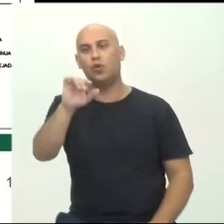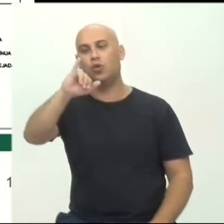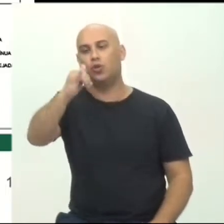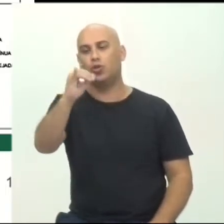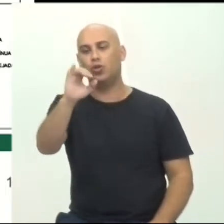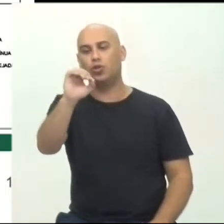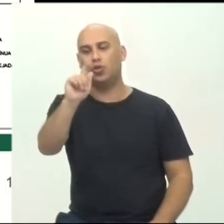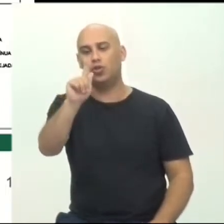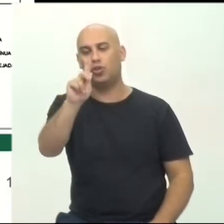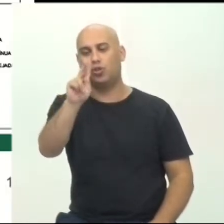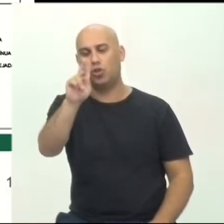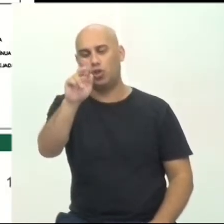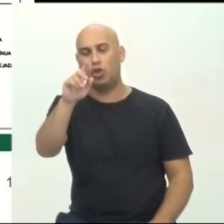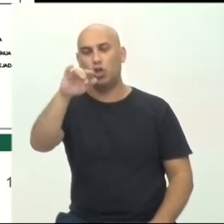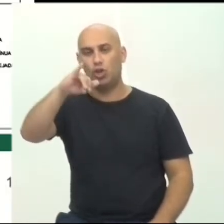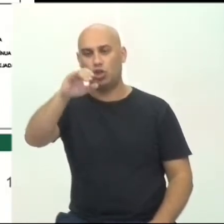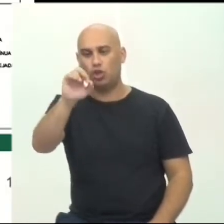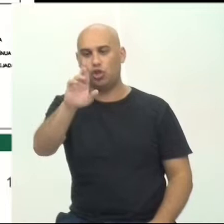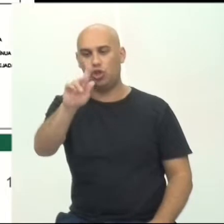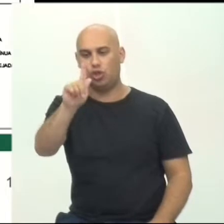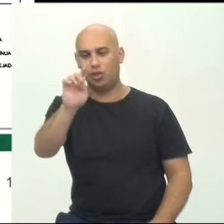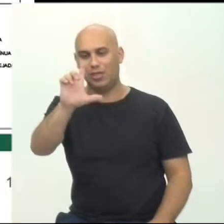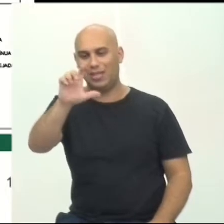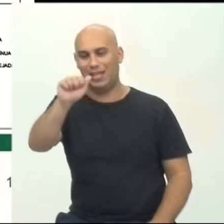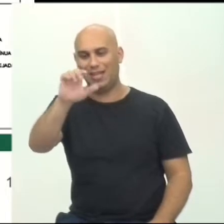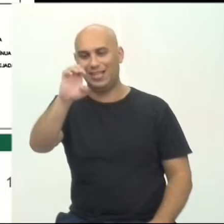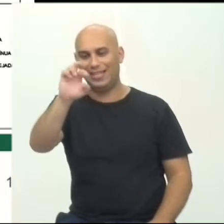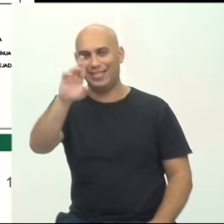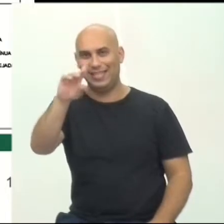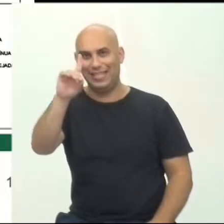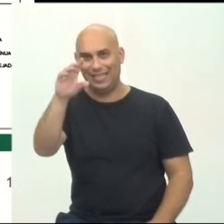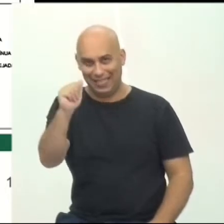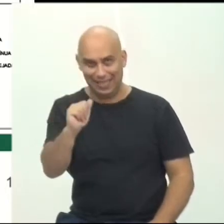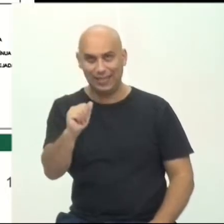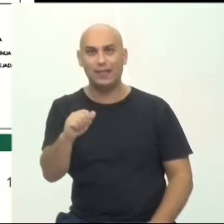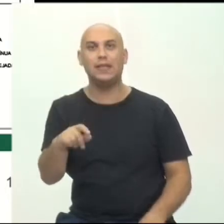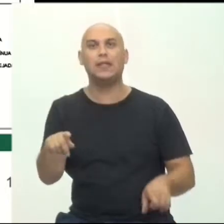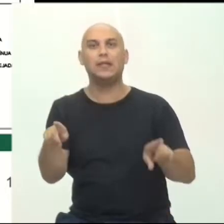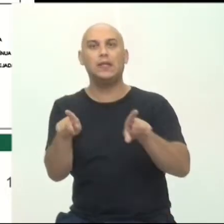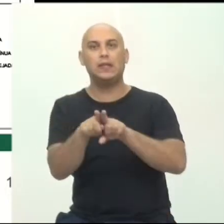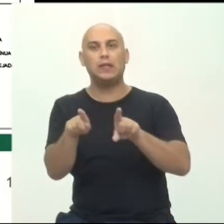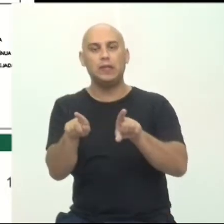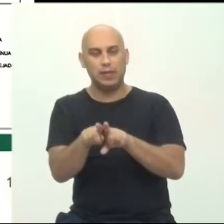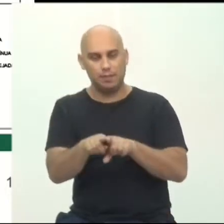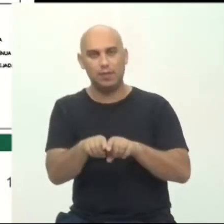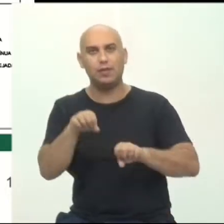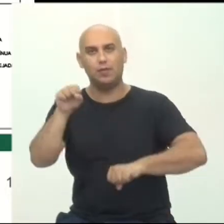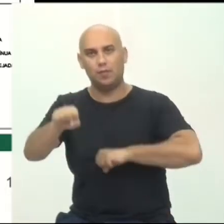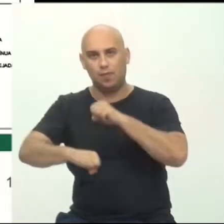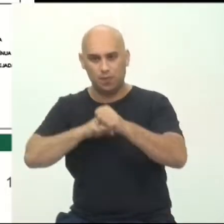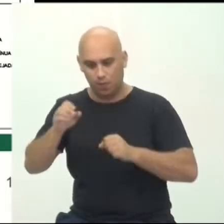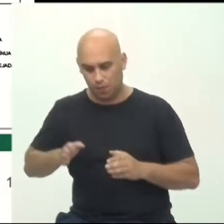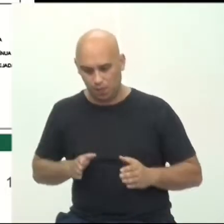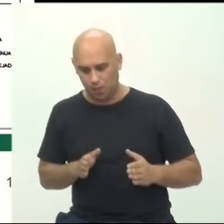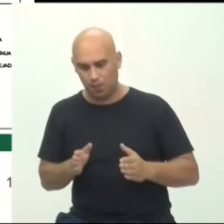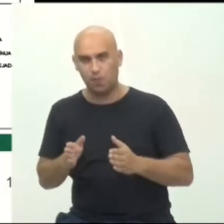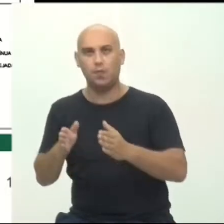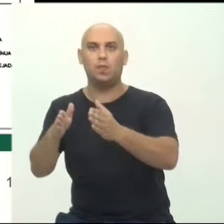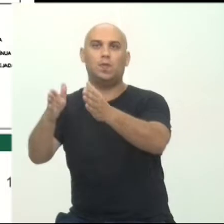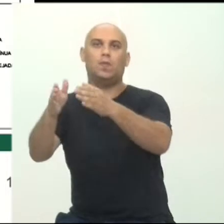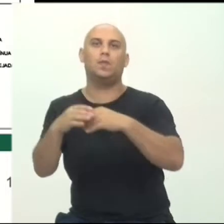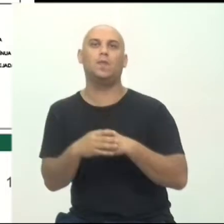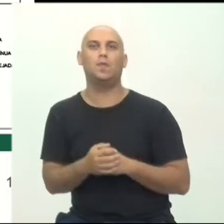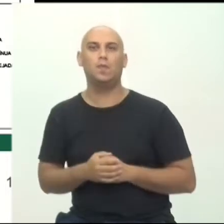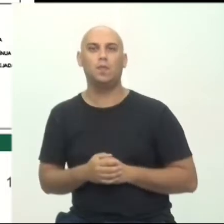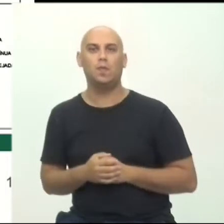que foi possível fazer o desenho de uma ciclovia unidirecional, visto que,